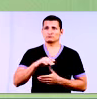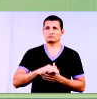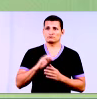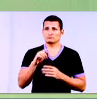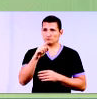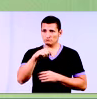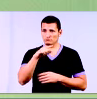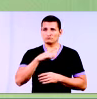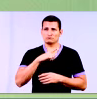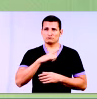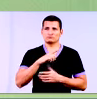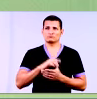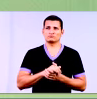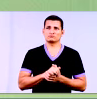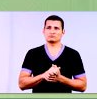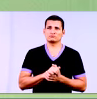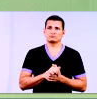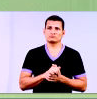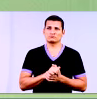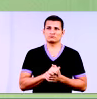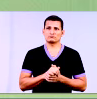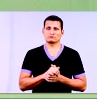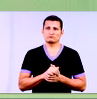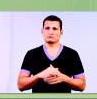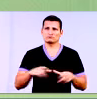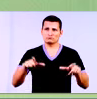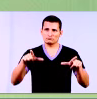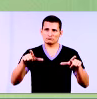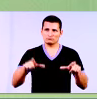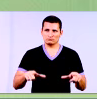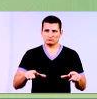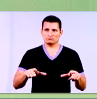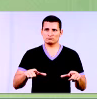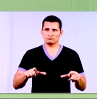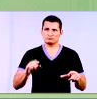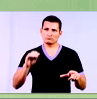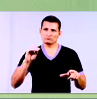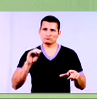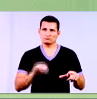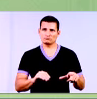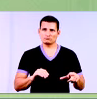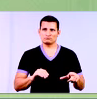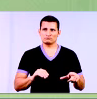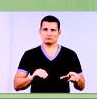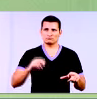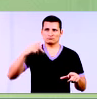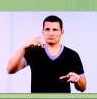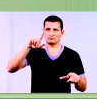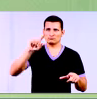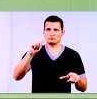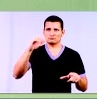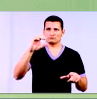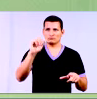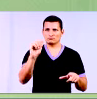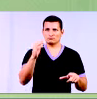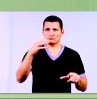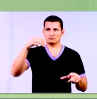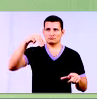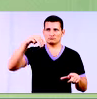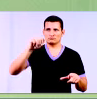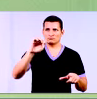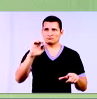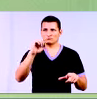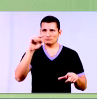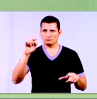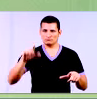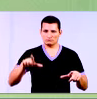todos eles estão presos e conectados através da placa-mãe. Então a gente